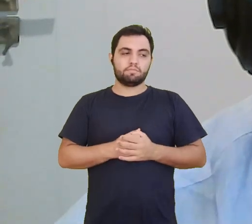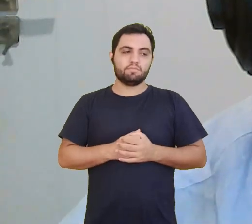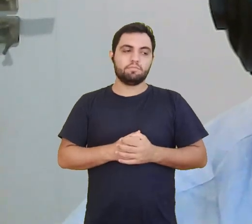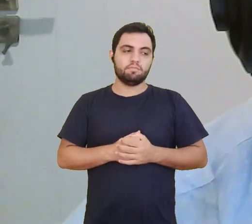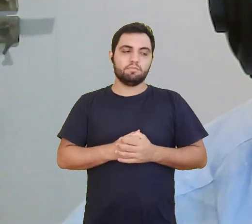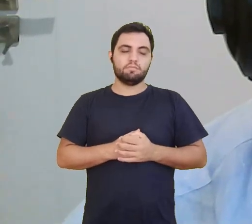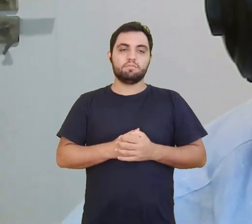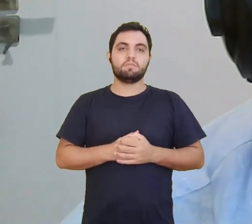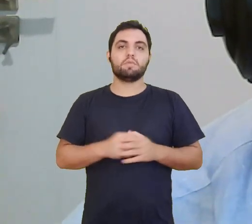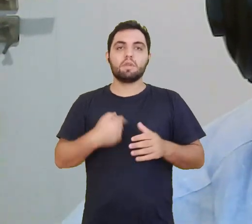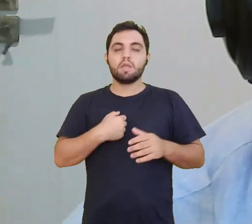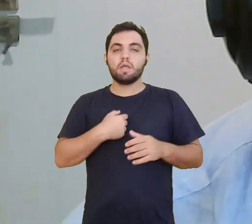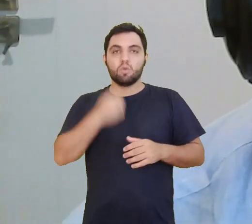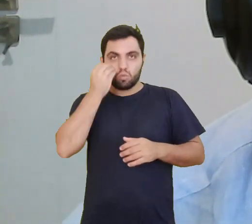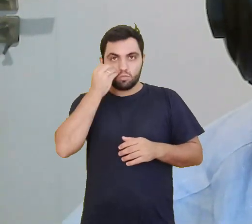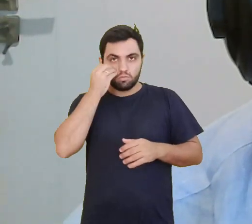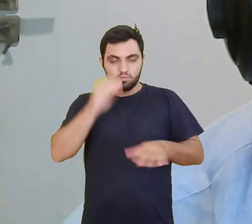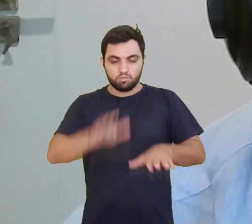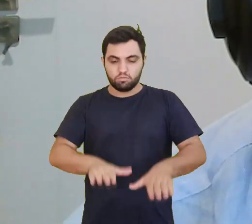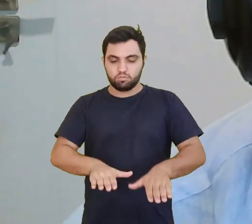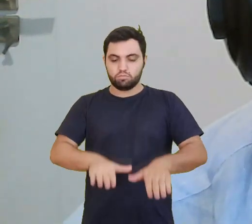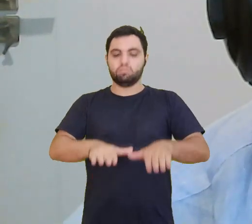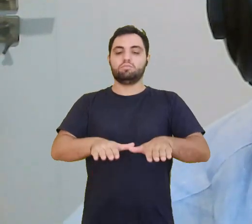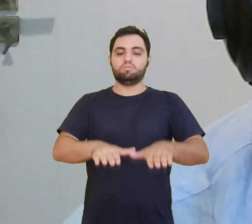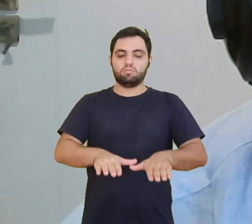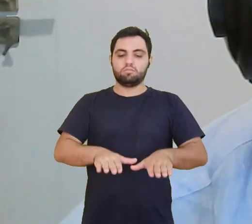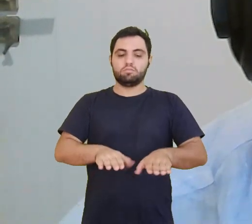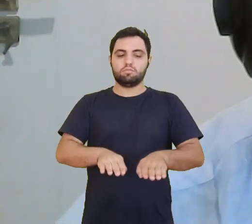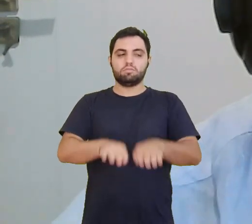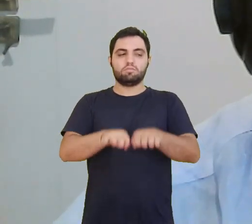soltar eventuais